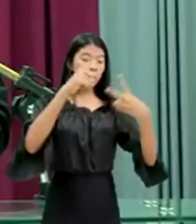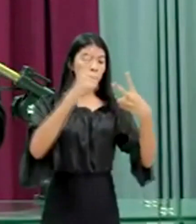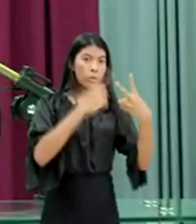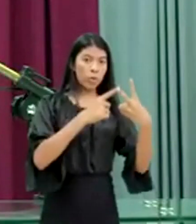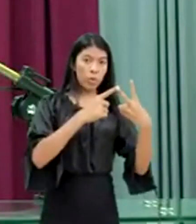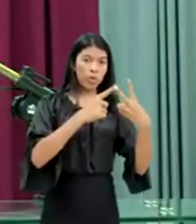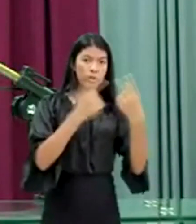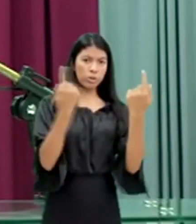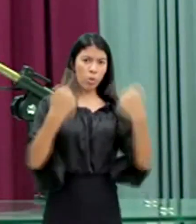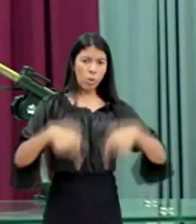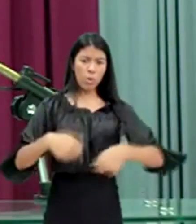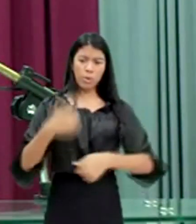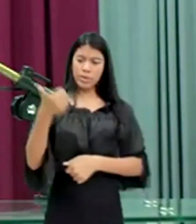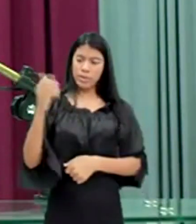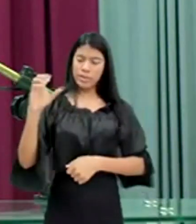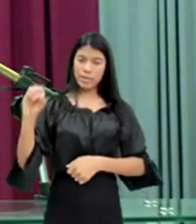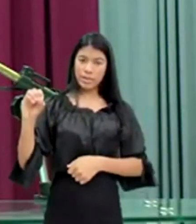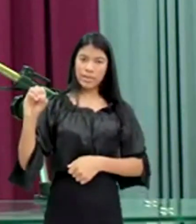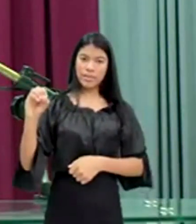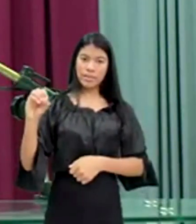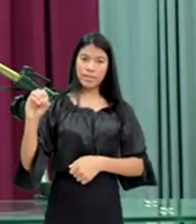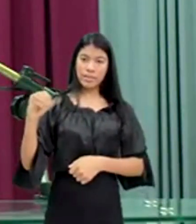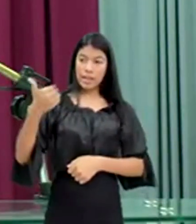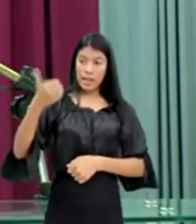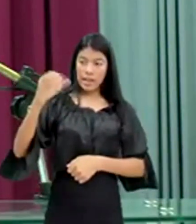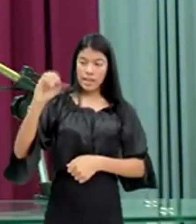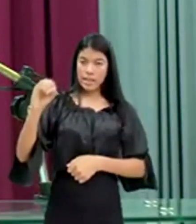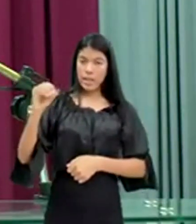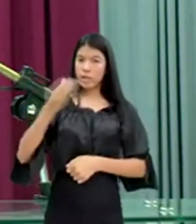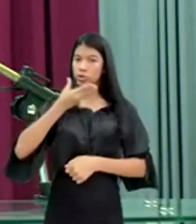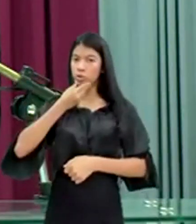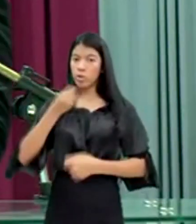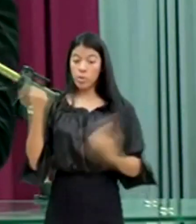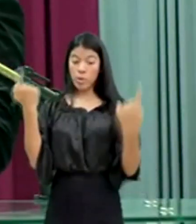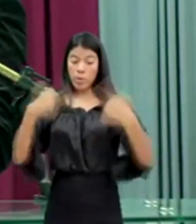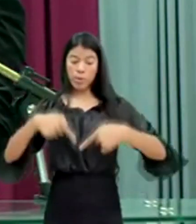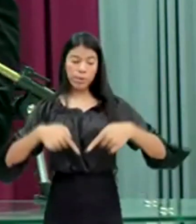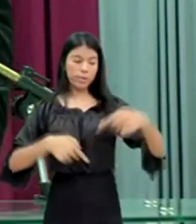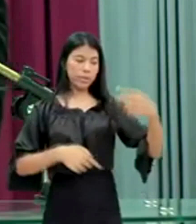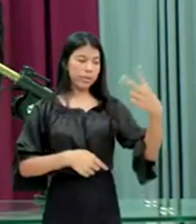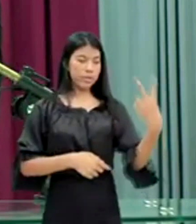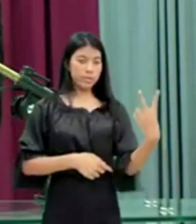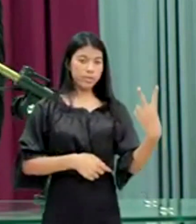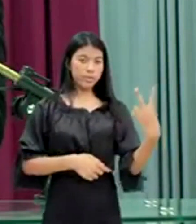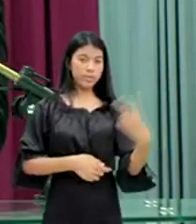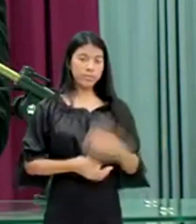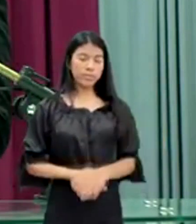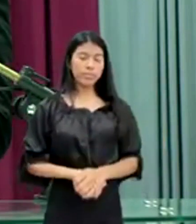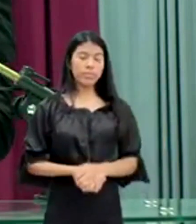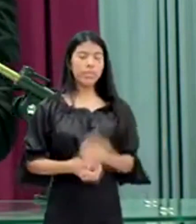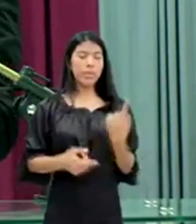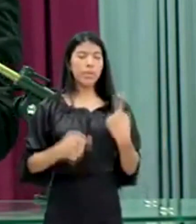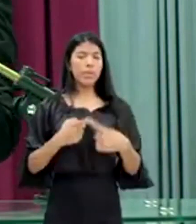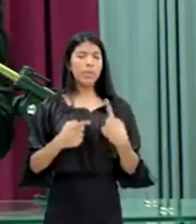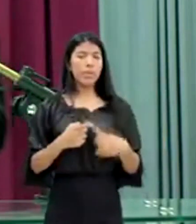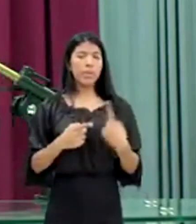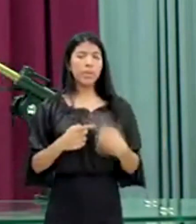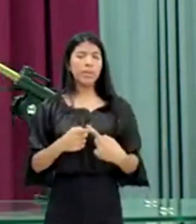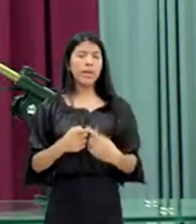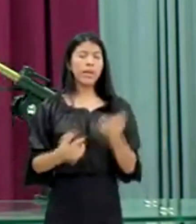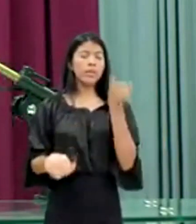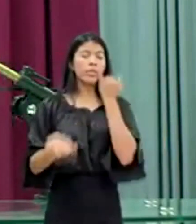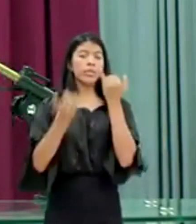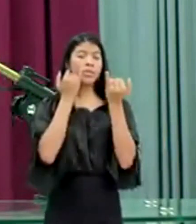eram 10 contra 2. Por que que o relato de Josué e Calebe foi